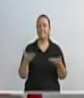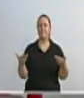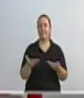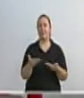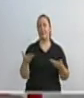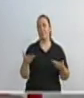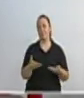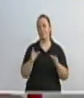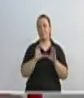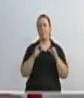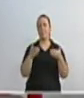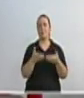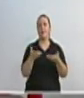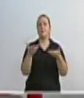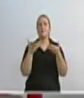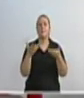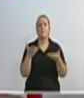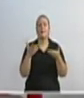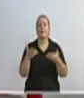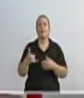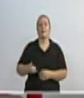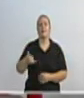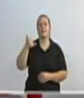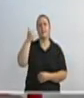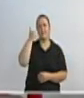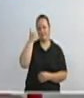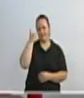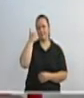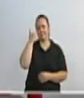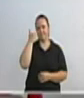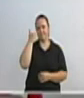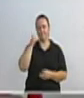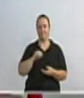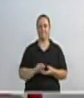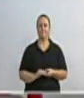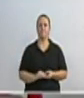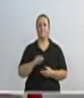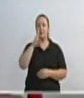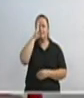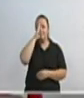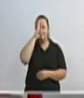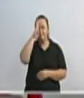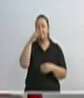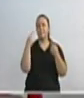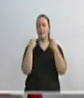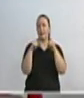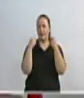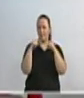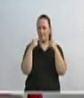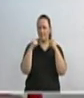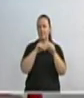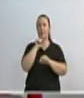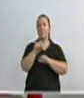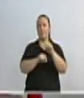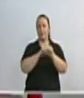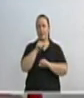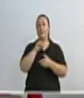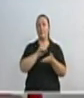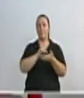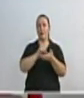pelo acesso à telefonia. Entre as principais reclamações no Estado estavam a falta de